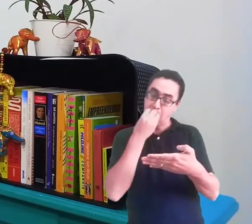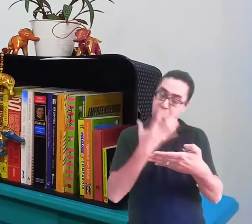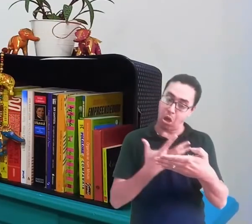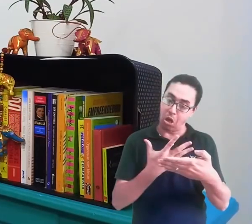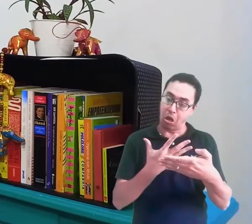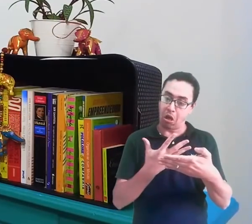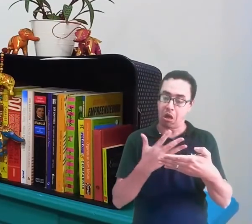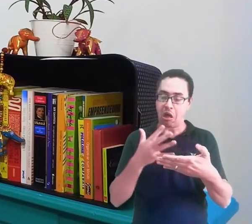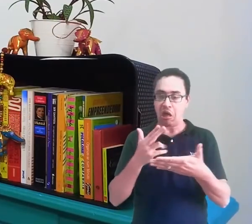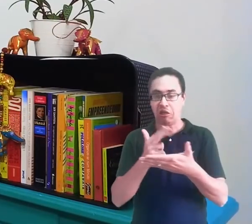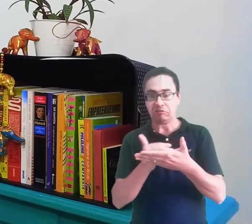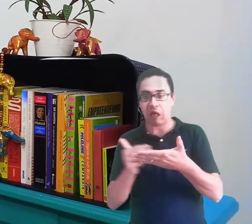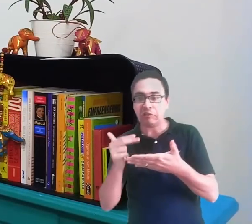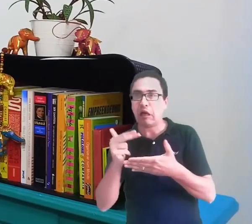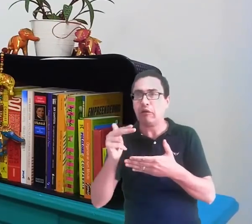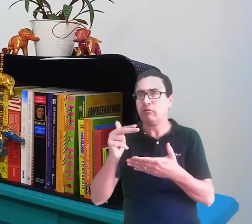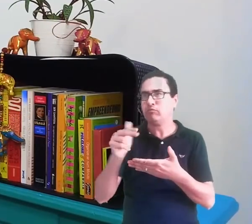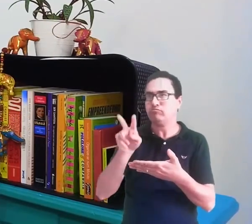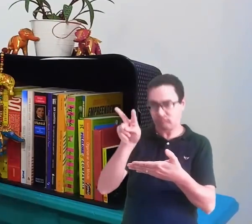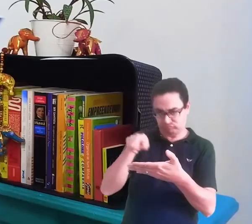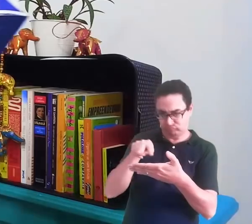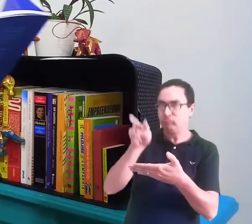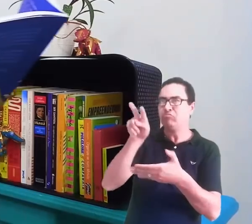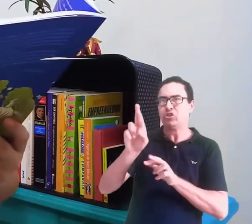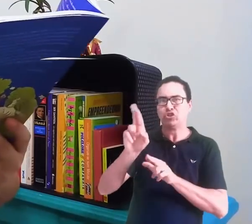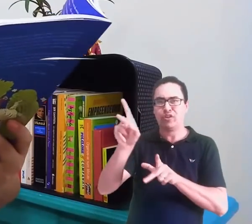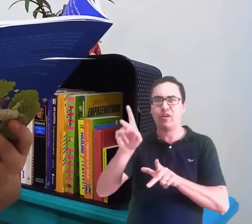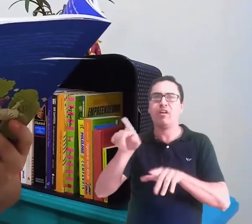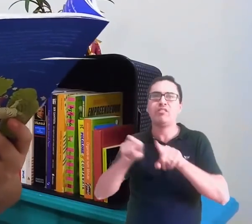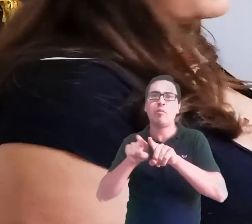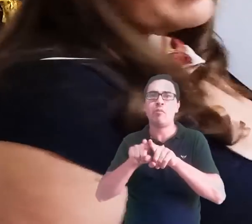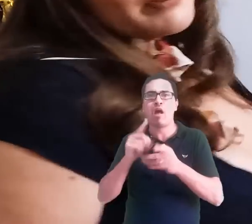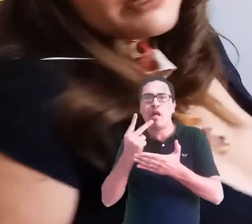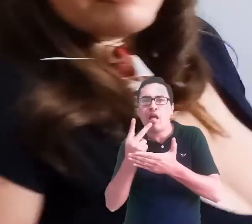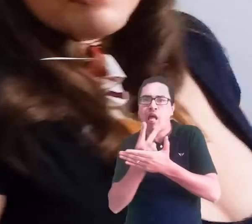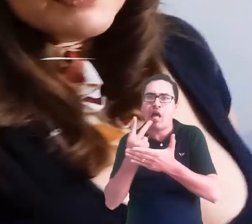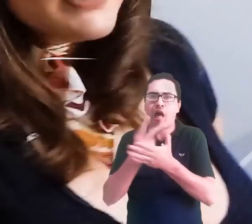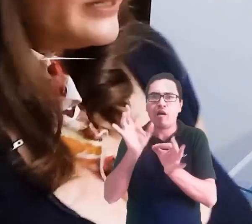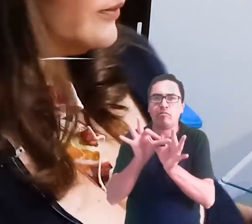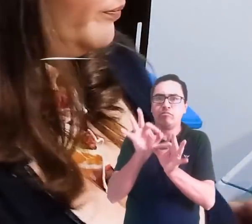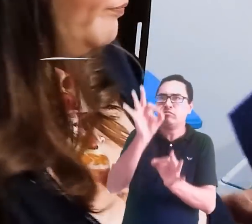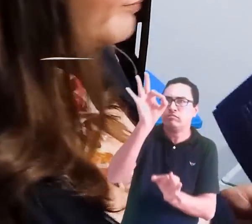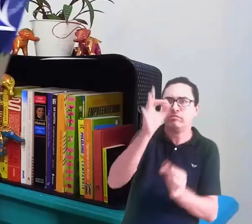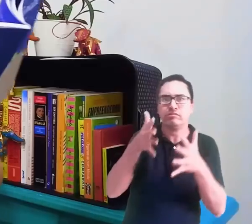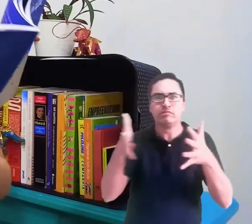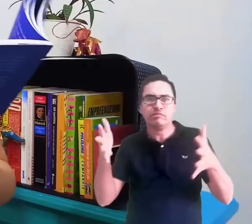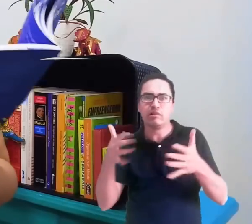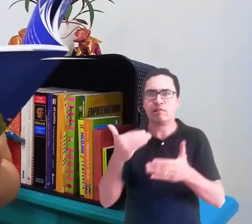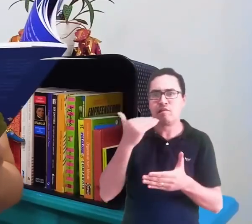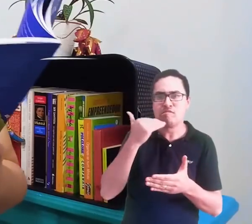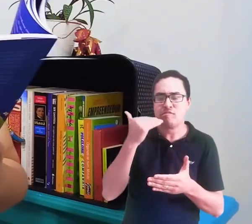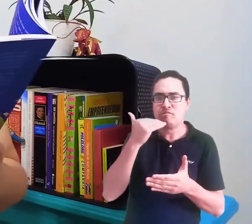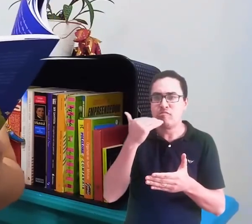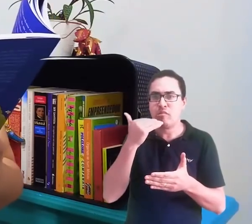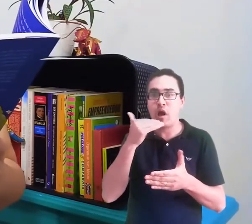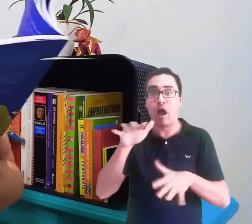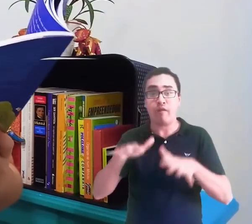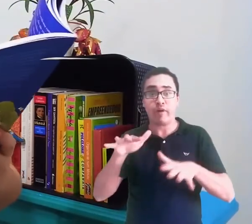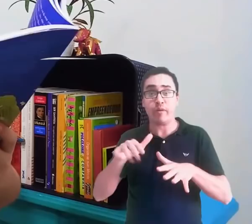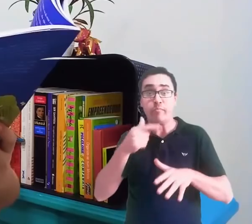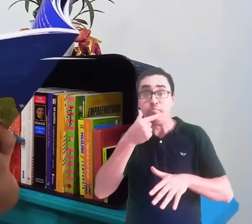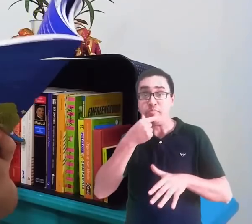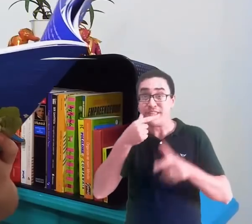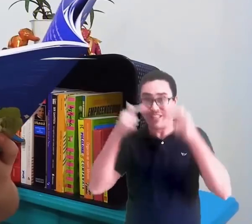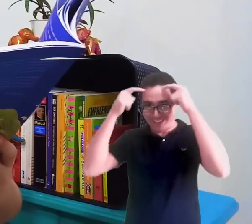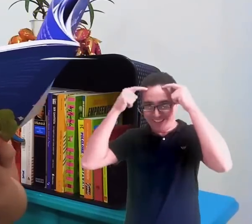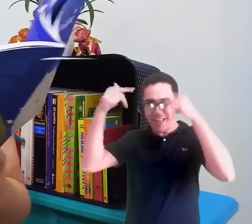bom, mas outro já não sai com a mesma semelhança. Erra um pouco também na proporção. Neste, o Pequeno Príncipe está